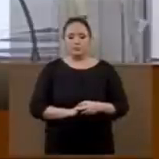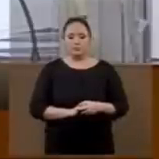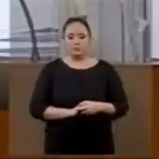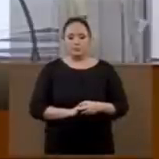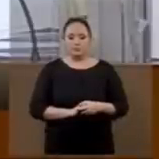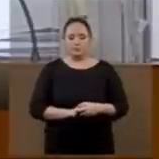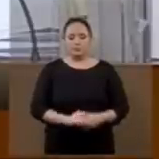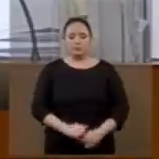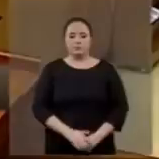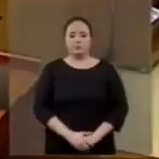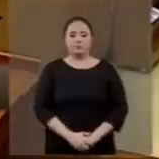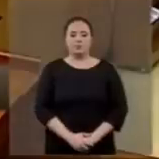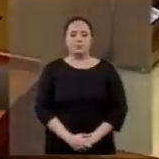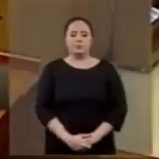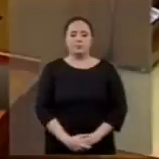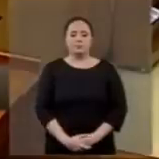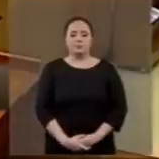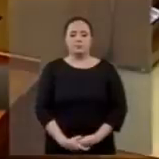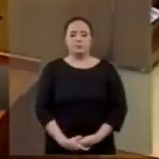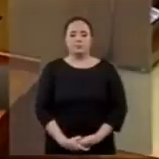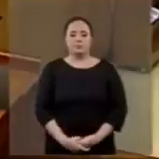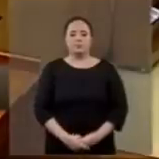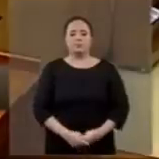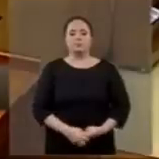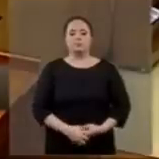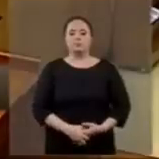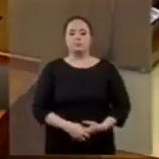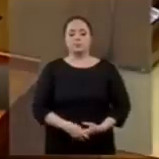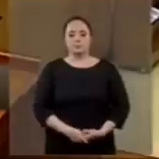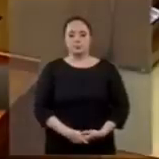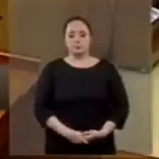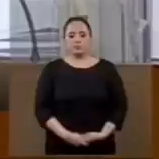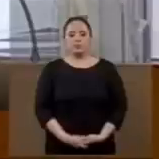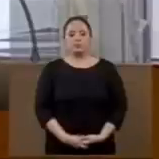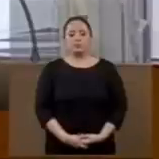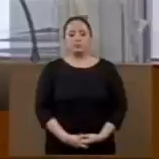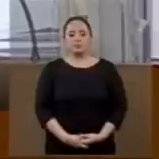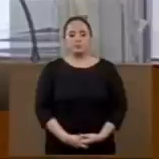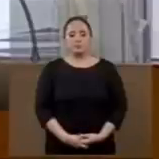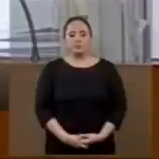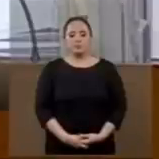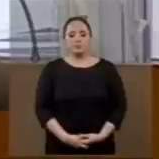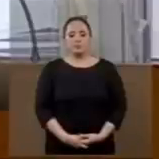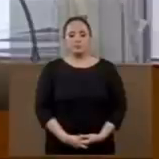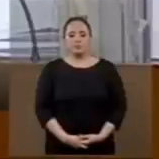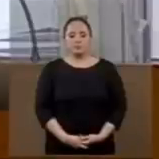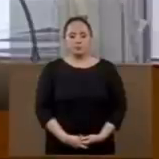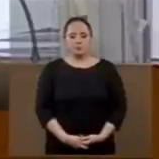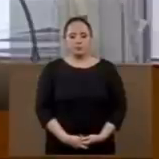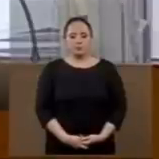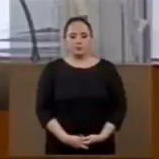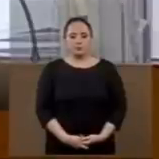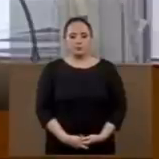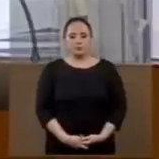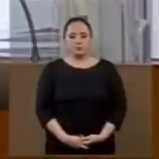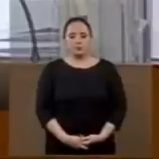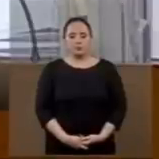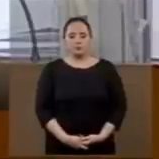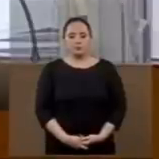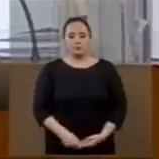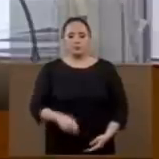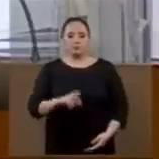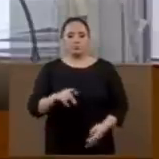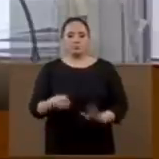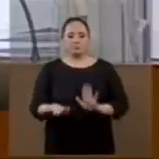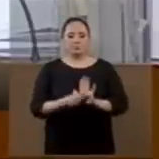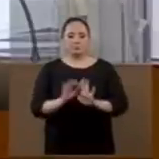Na verdade, recebi... Sim. Sem problema. Então, declino também, porque aqui não constava o impedimento de